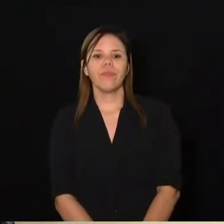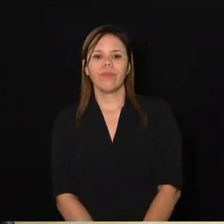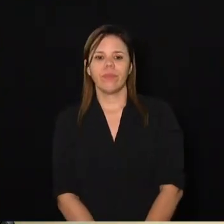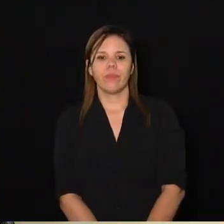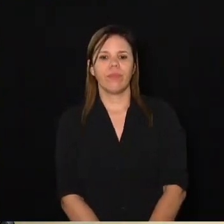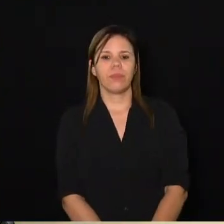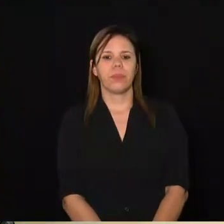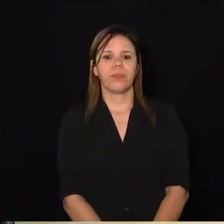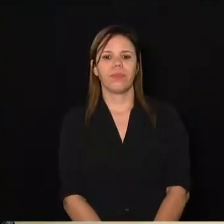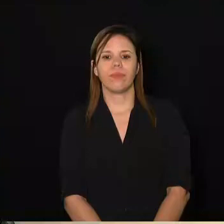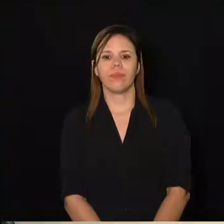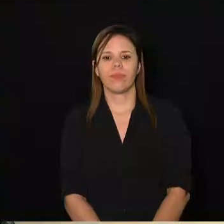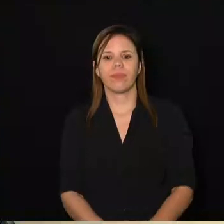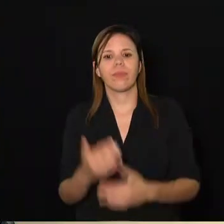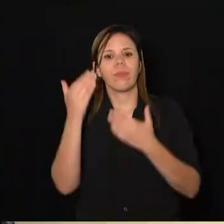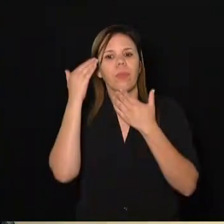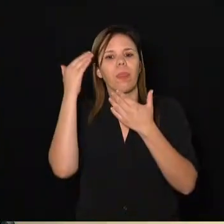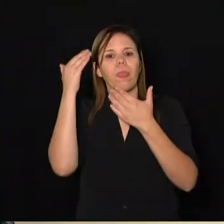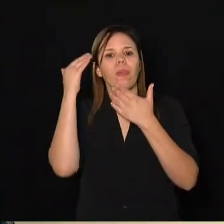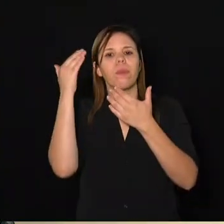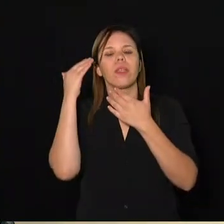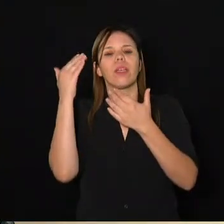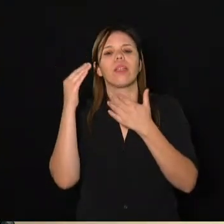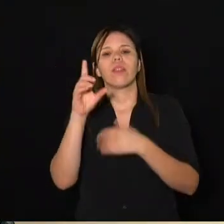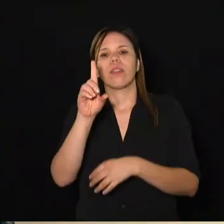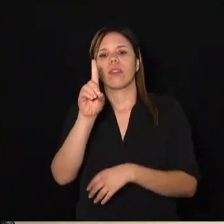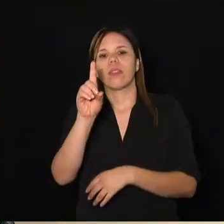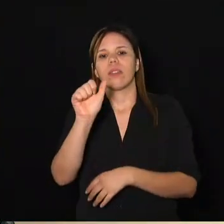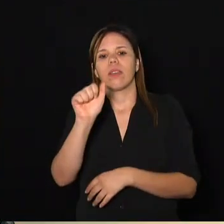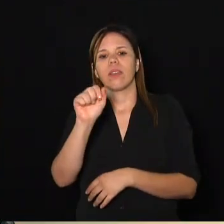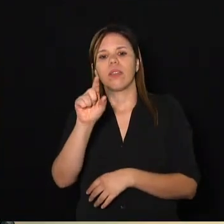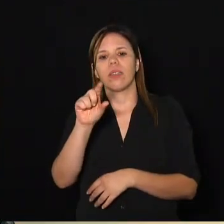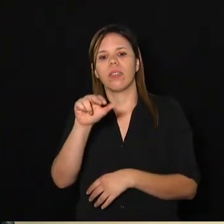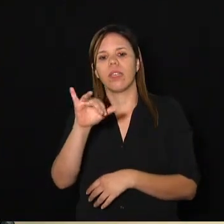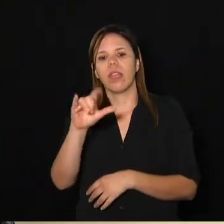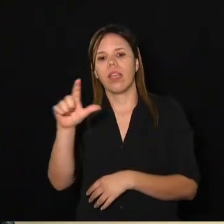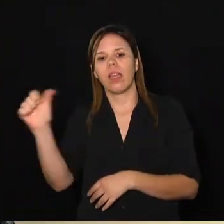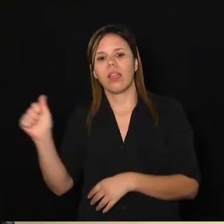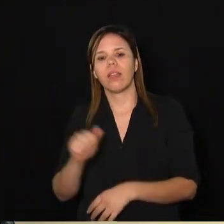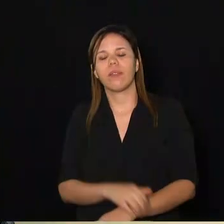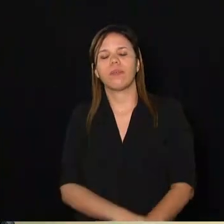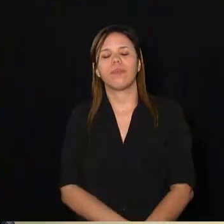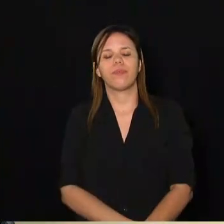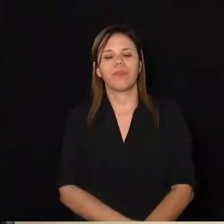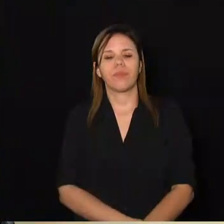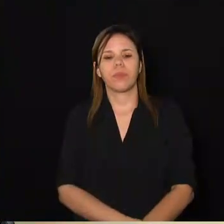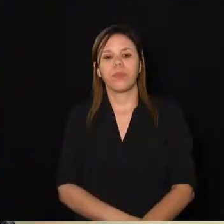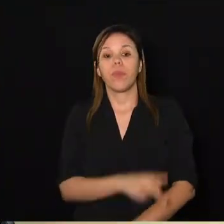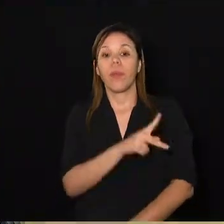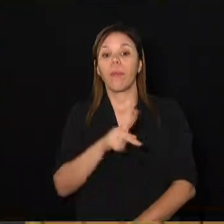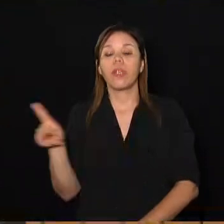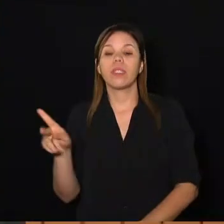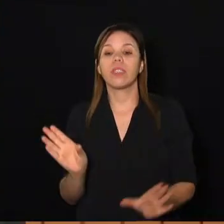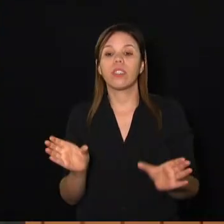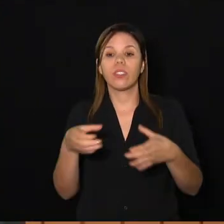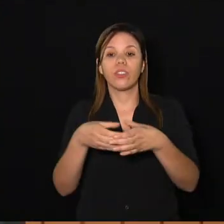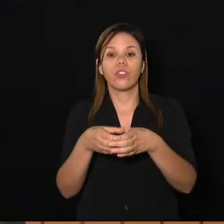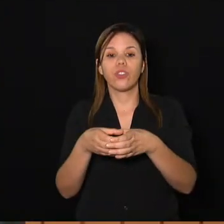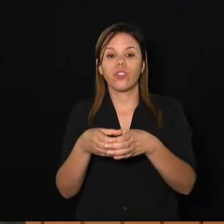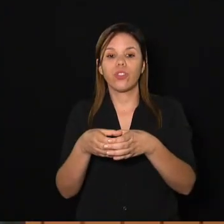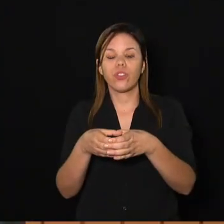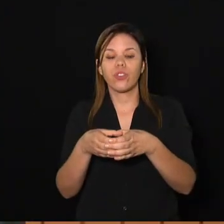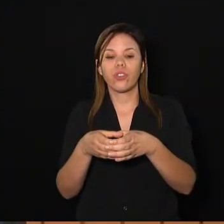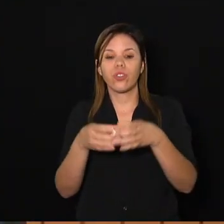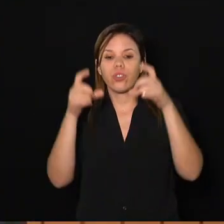muito obrigado Daniela Yamamoto presidente do conselho regional de óptica e